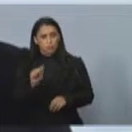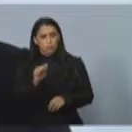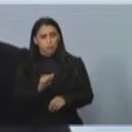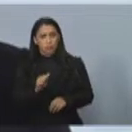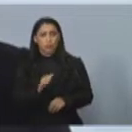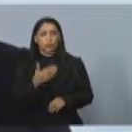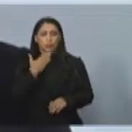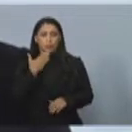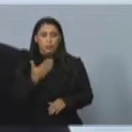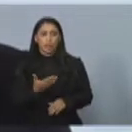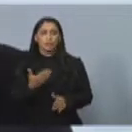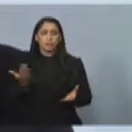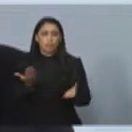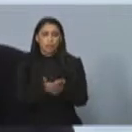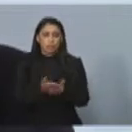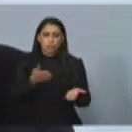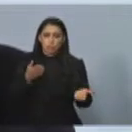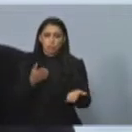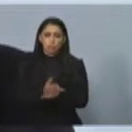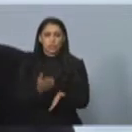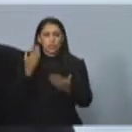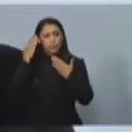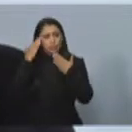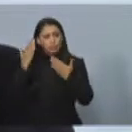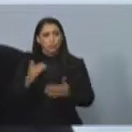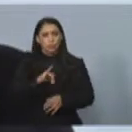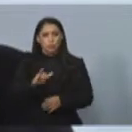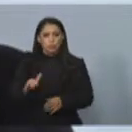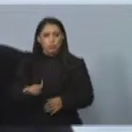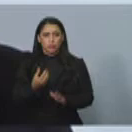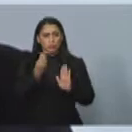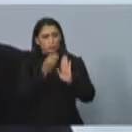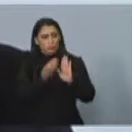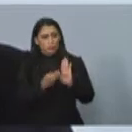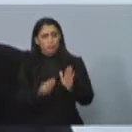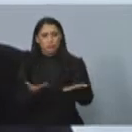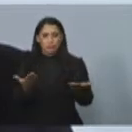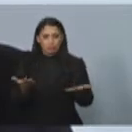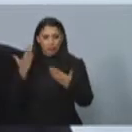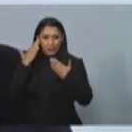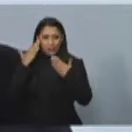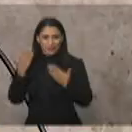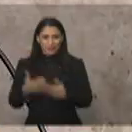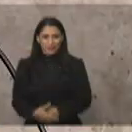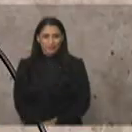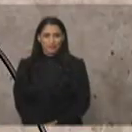pela procedência da ação e agradecemos pela oportunidade de trazer os argumentos à Corte. Muito obrigado.